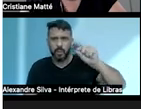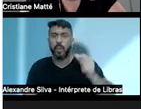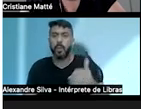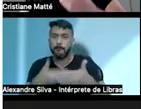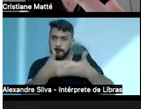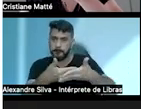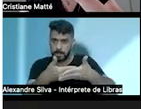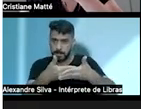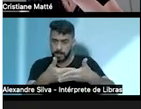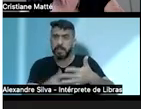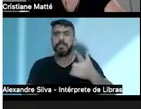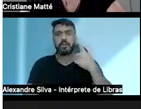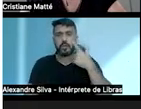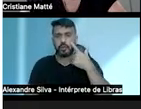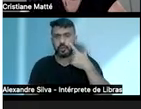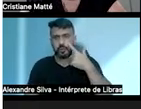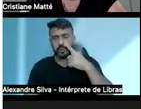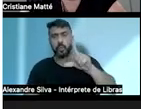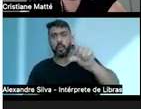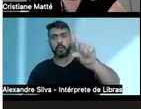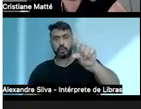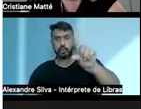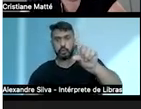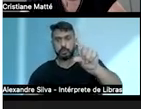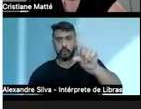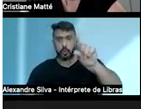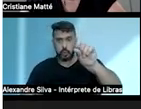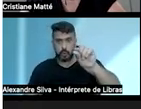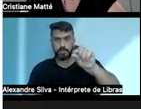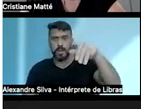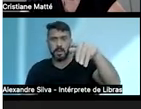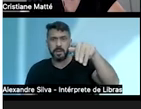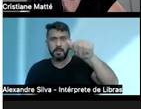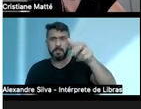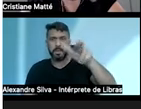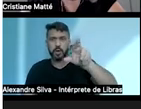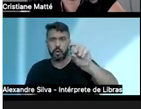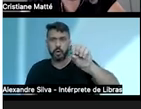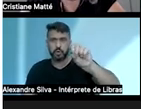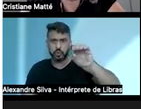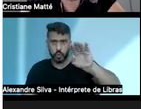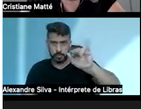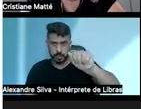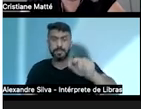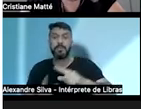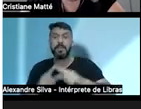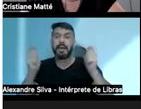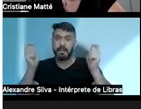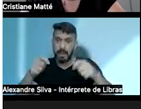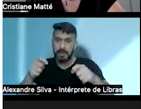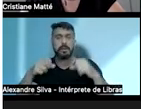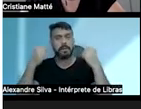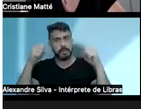que nasceu, a gente vê uma diminuição dos casos de macrosomia, um aumento da capacidade para realizar exercício